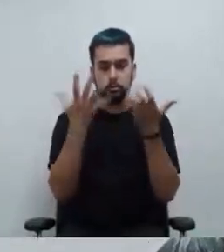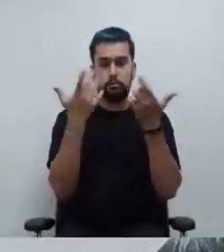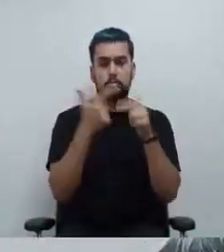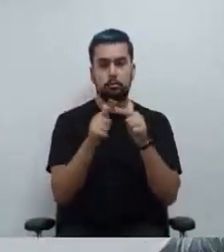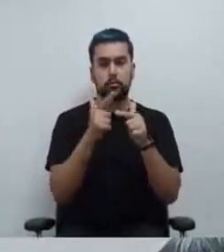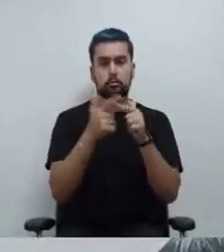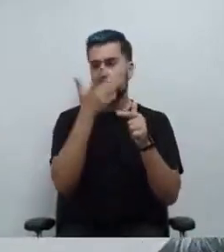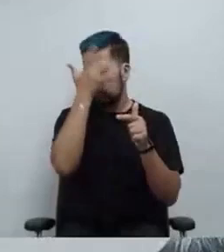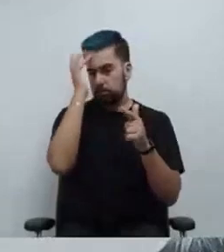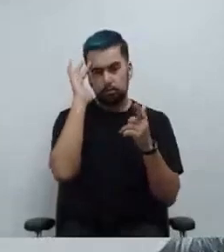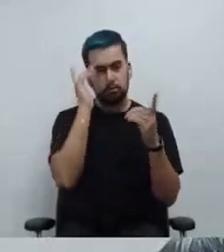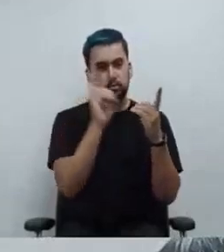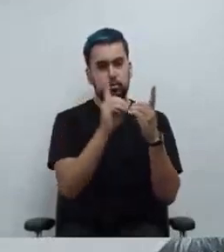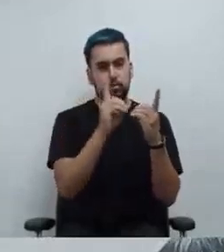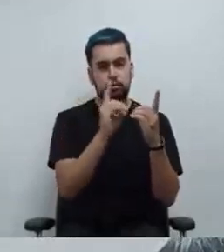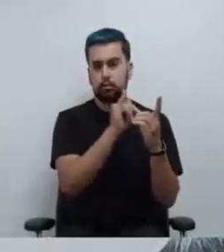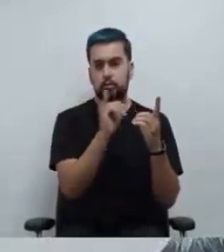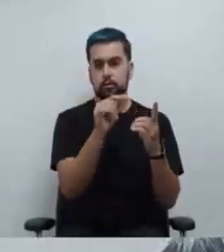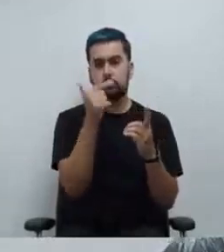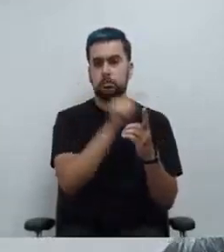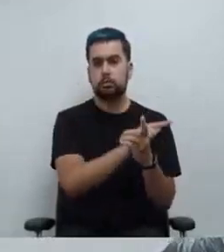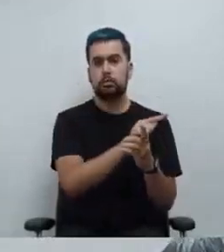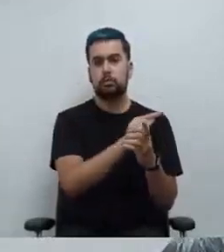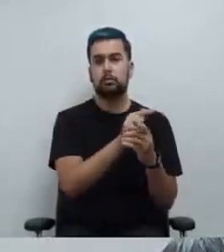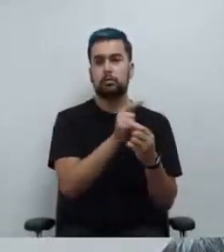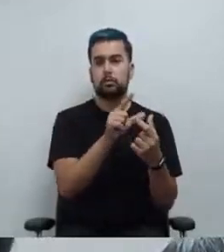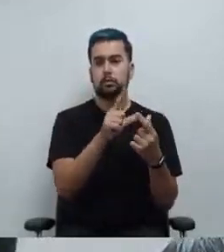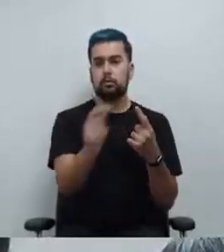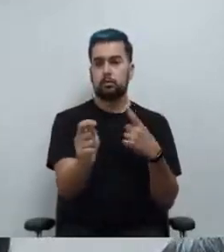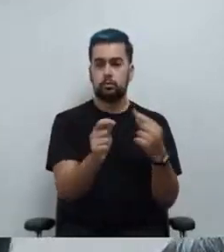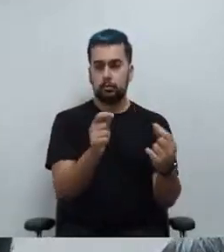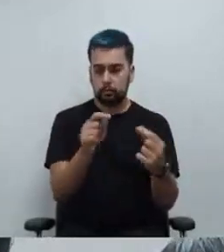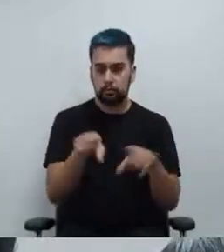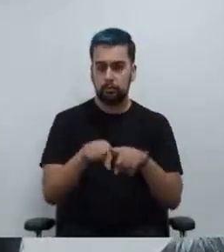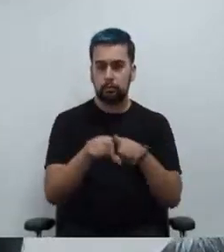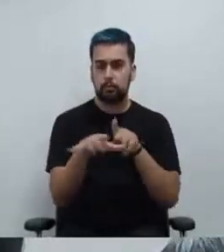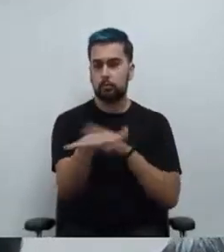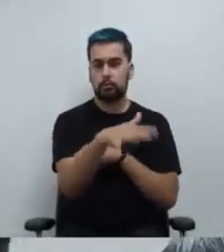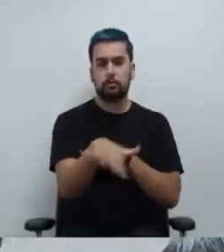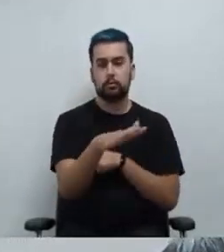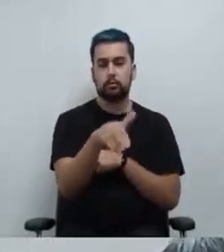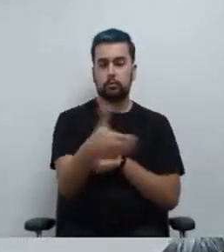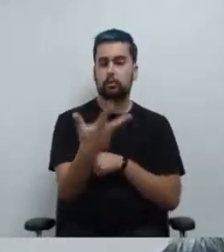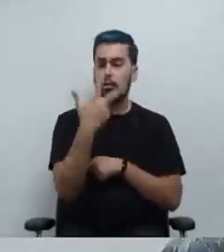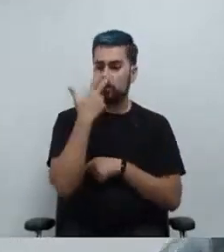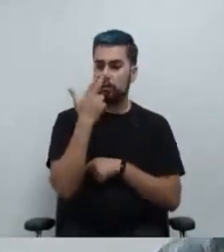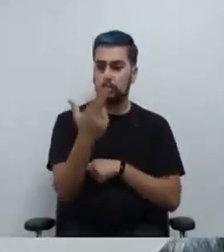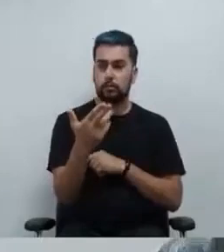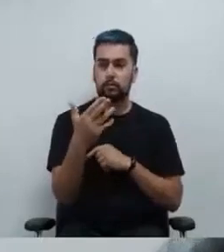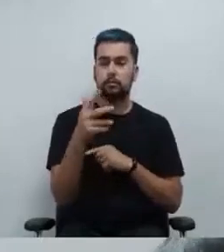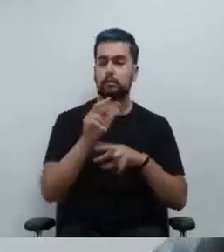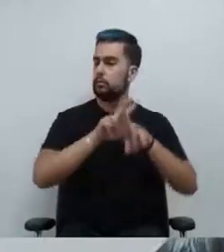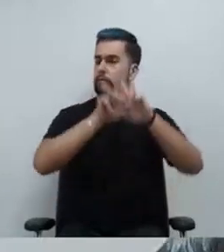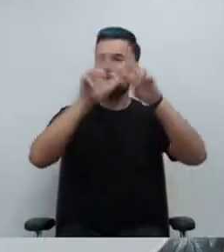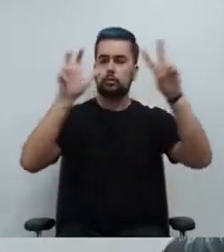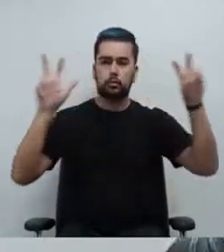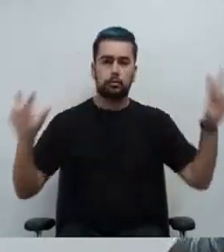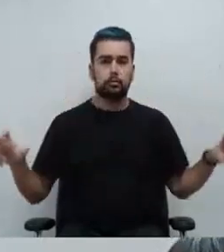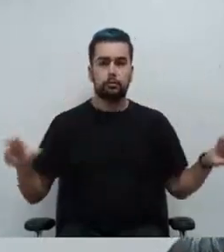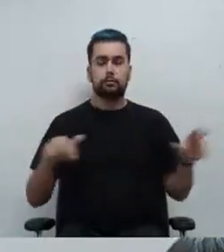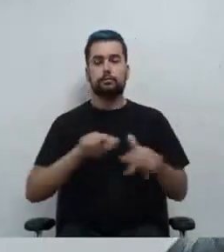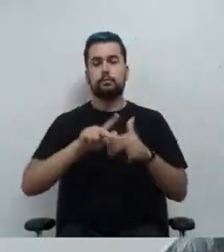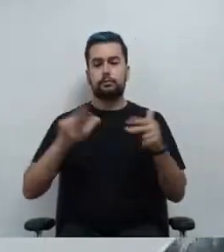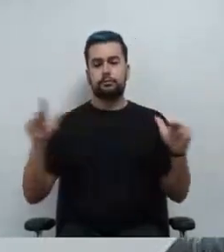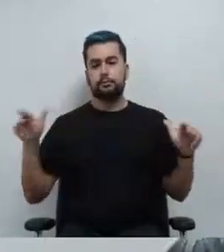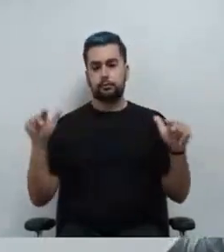problema, a pessoa que está atendendo, se ela consegue sair daquele espaço. Então, acho que é uma série de questões, e acho que